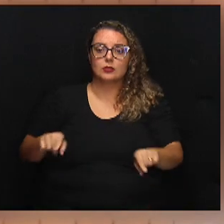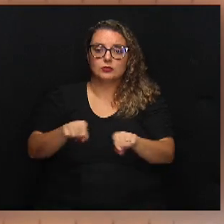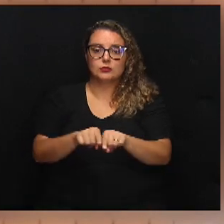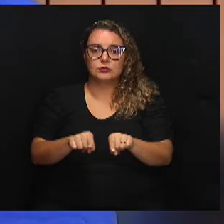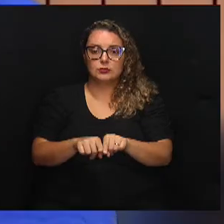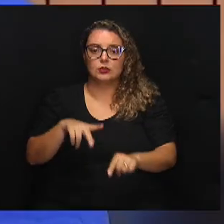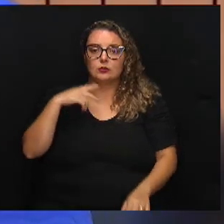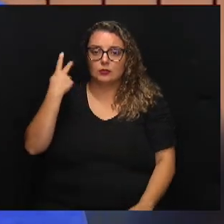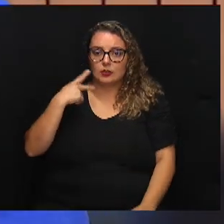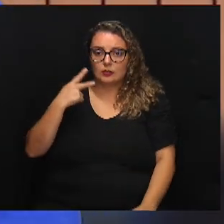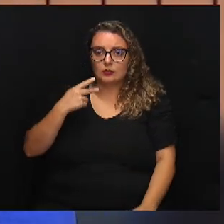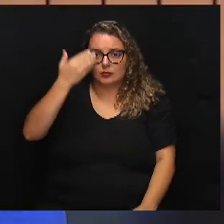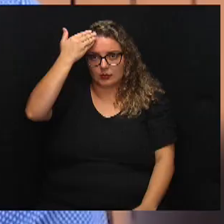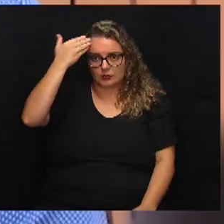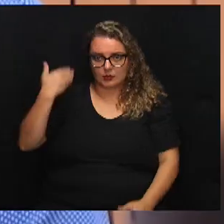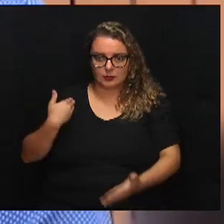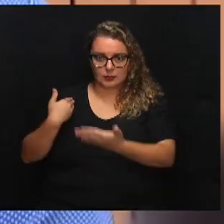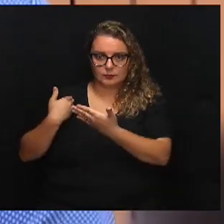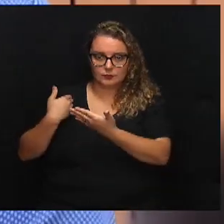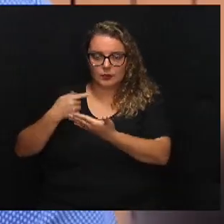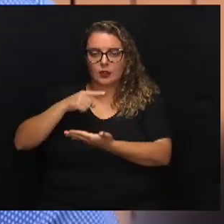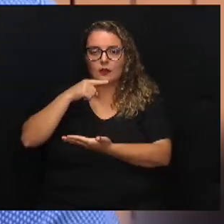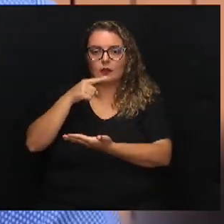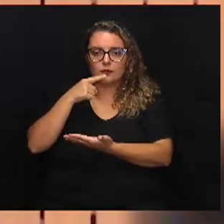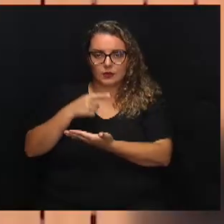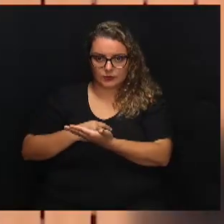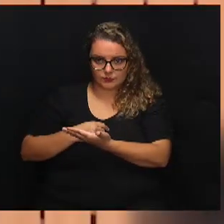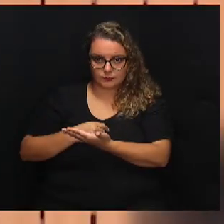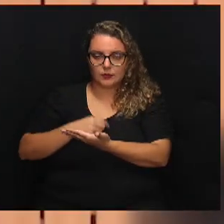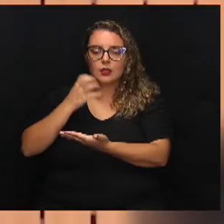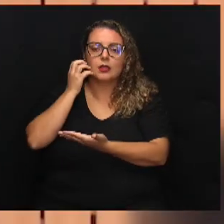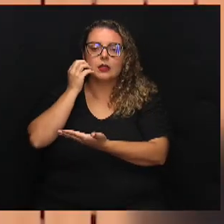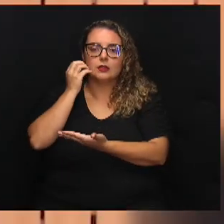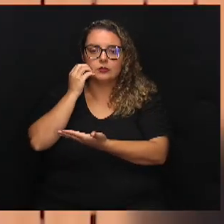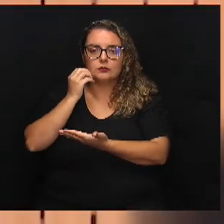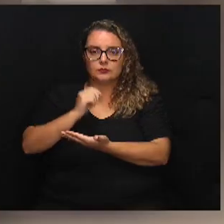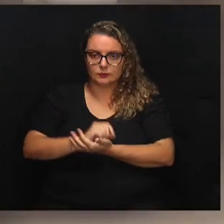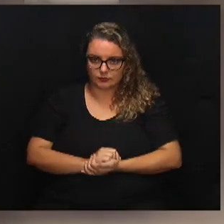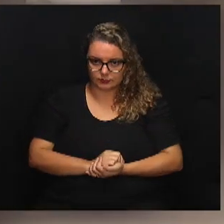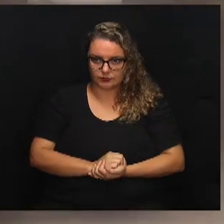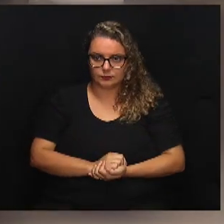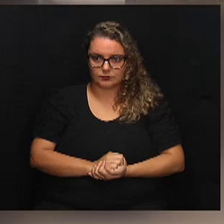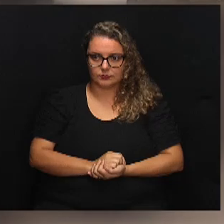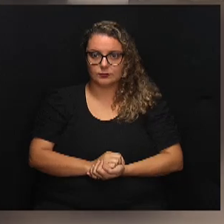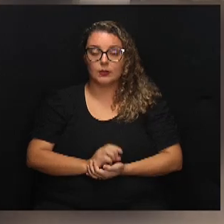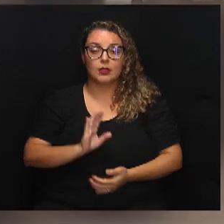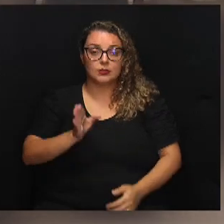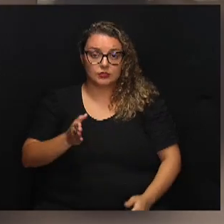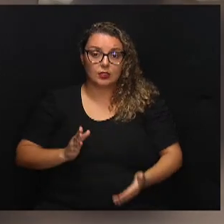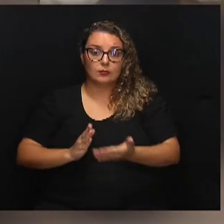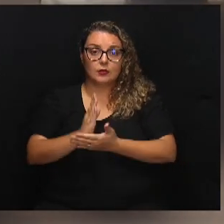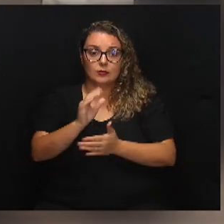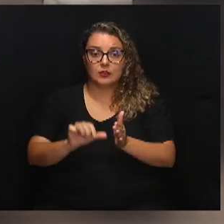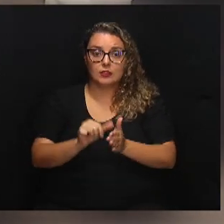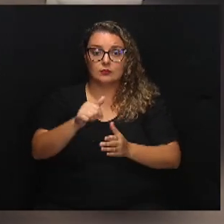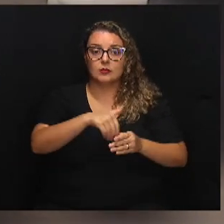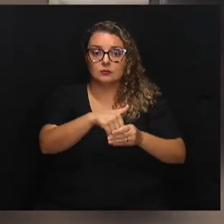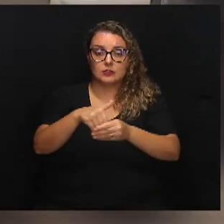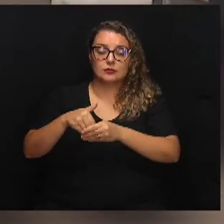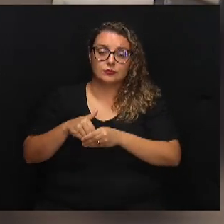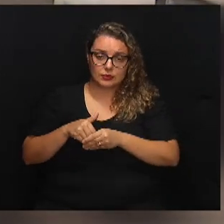pelos vereadores Débora Palermo, Eduardo Magoga e Igor Diego. Já aprovada em primeira